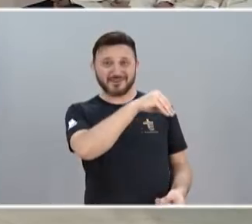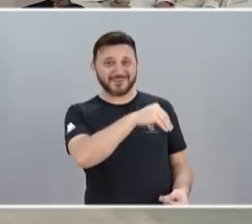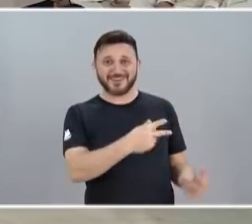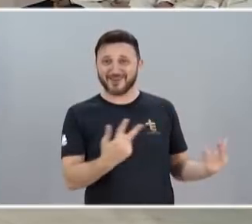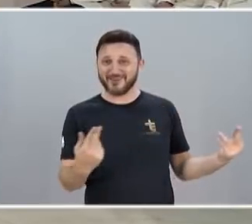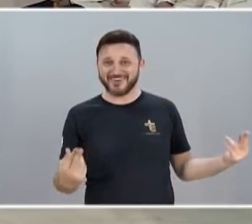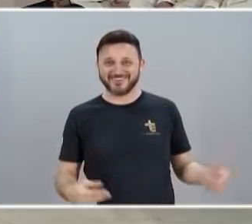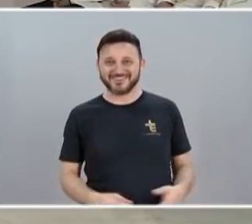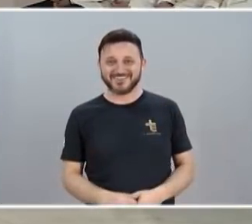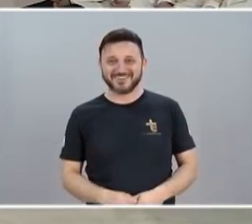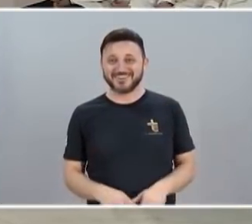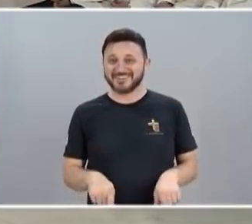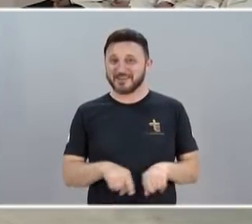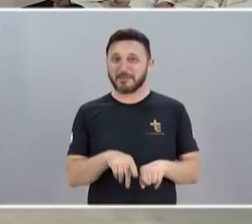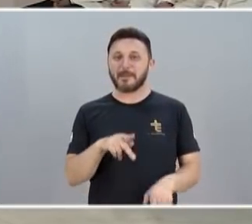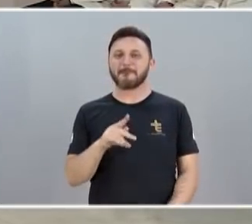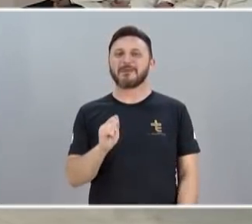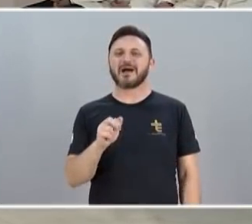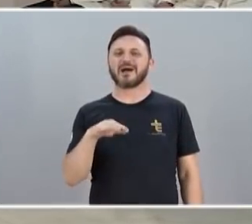paranormal?